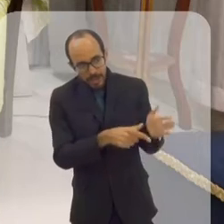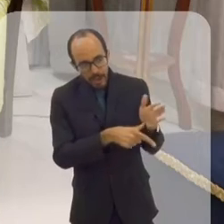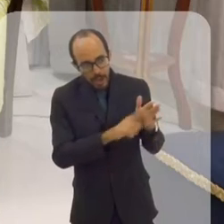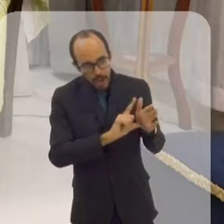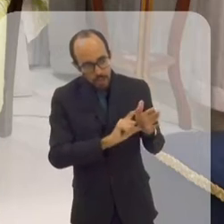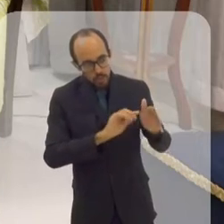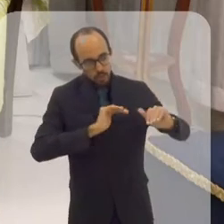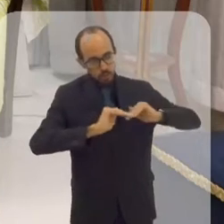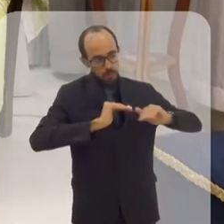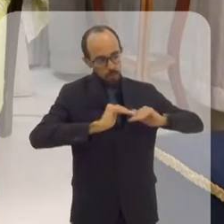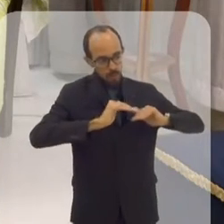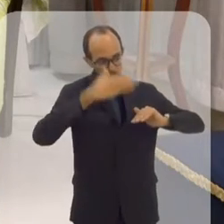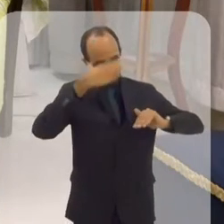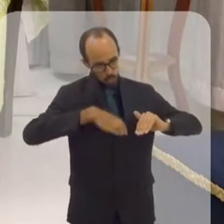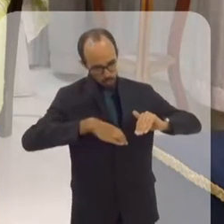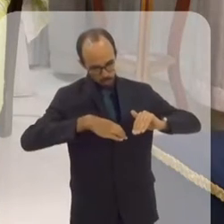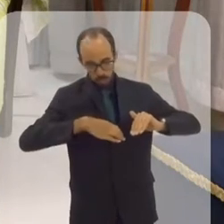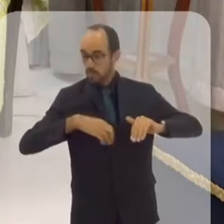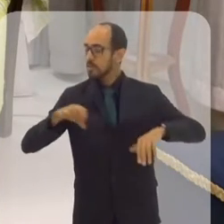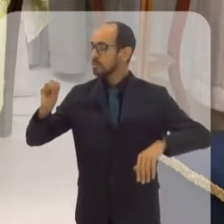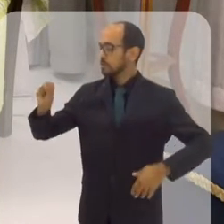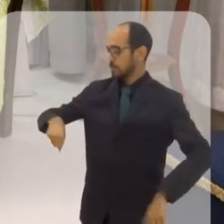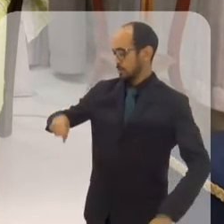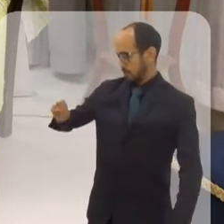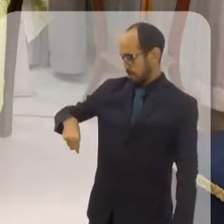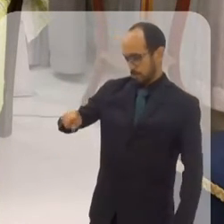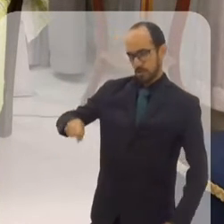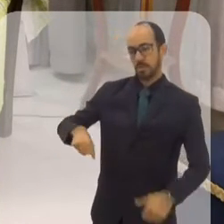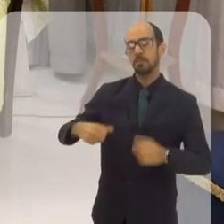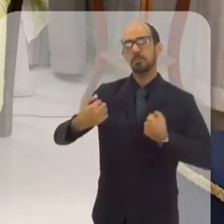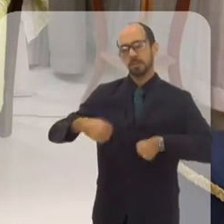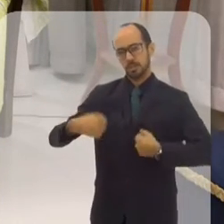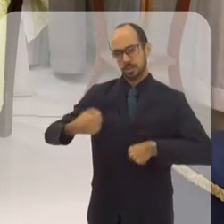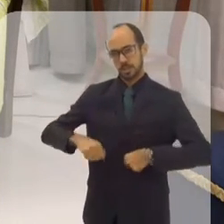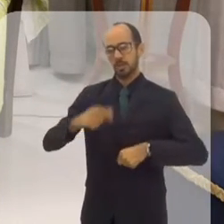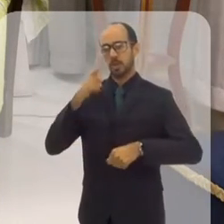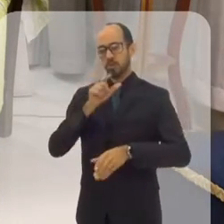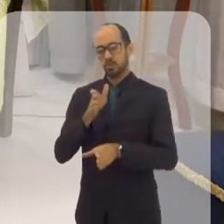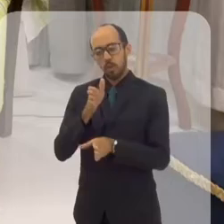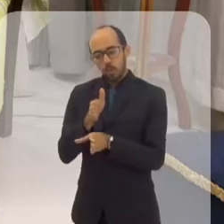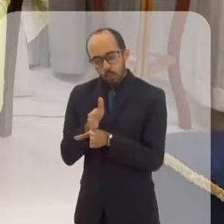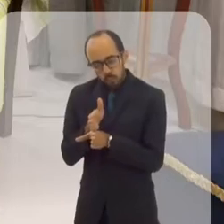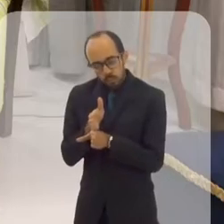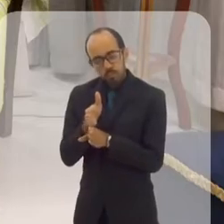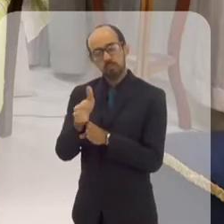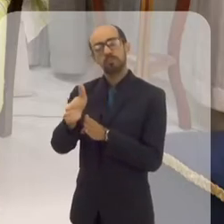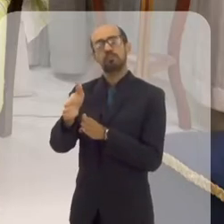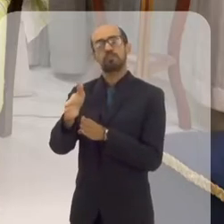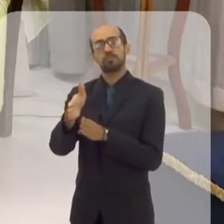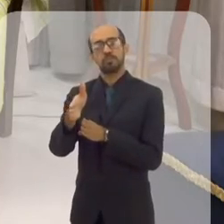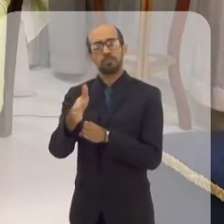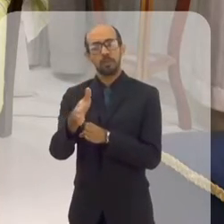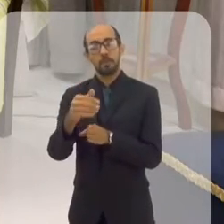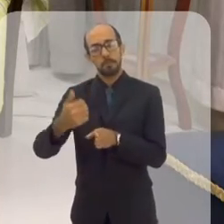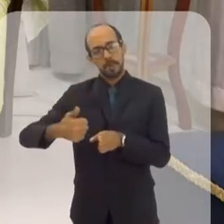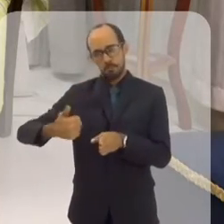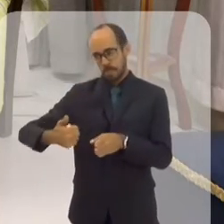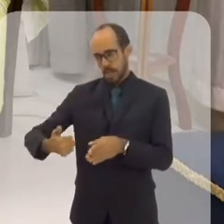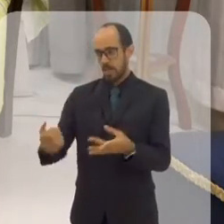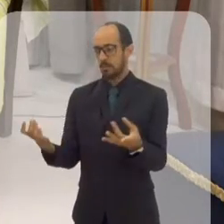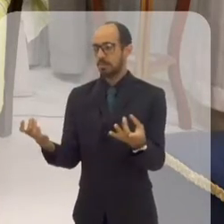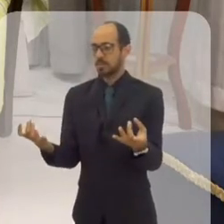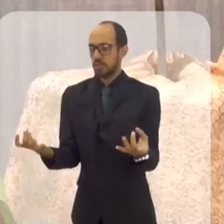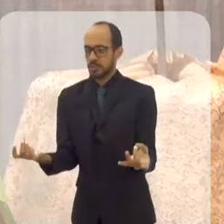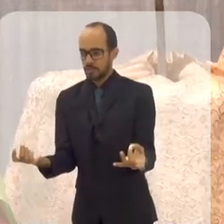movimentos físicos sim você faz a meditar meditação para que você tenha um equilíbrio sei porque